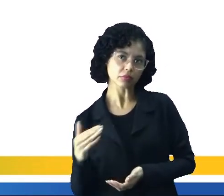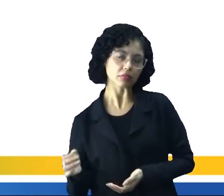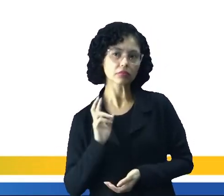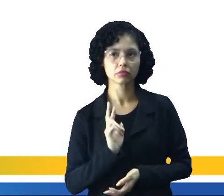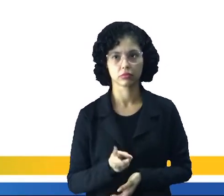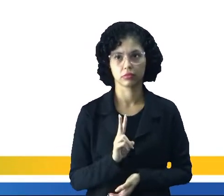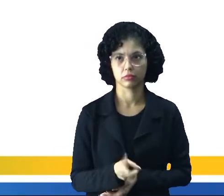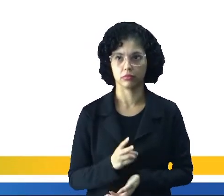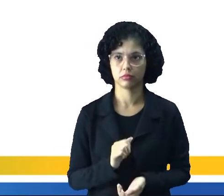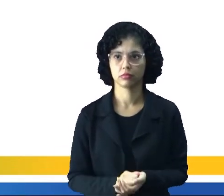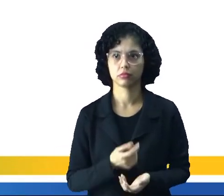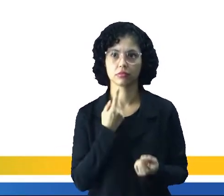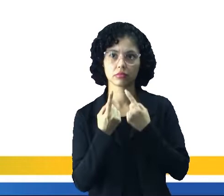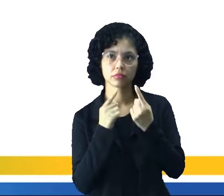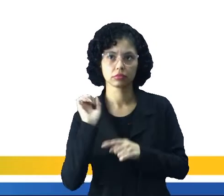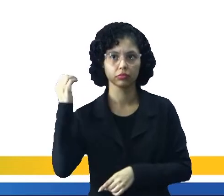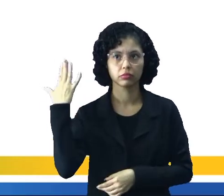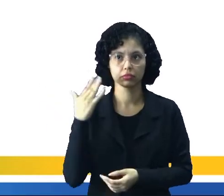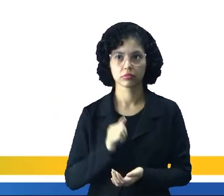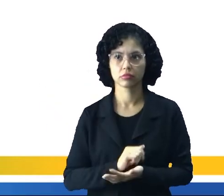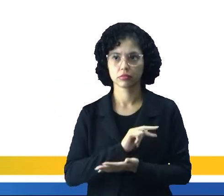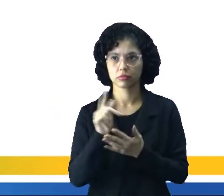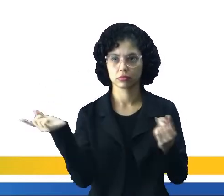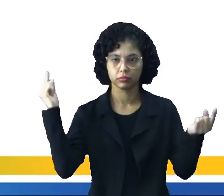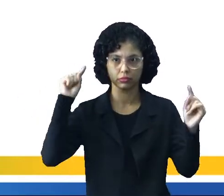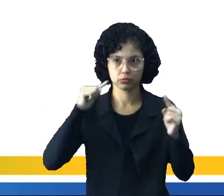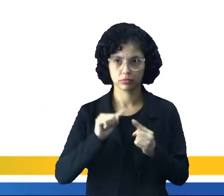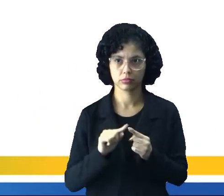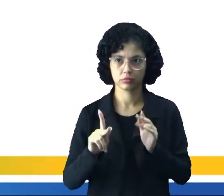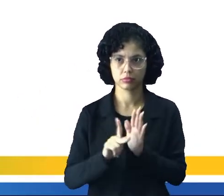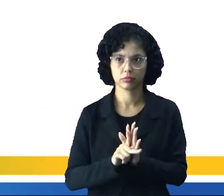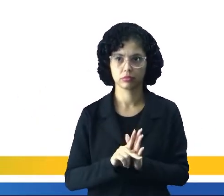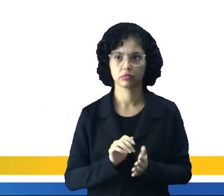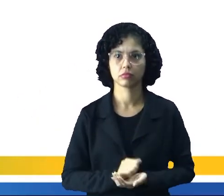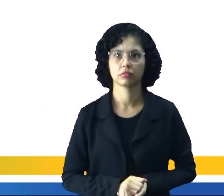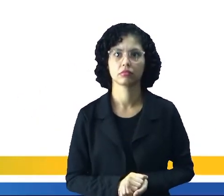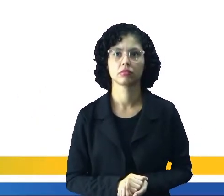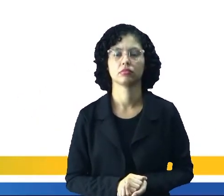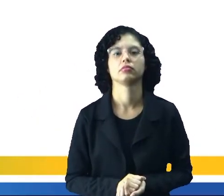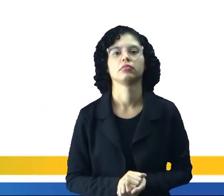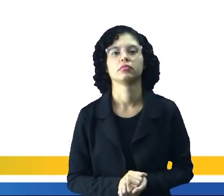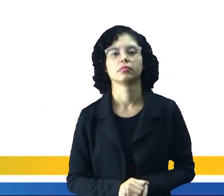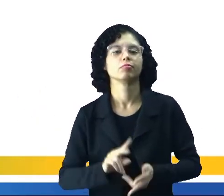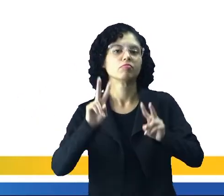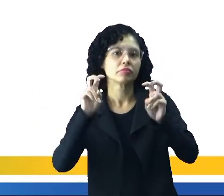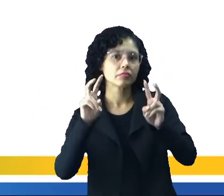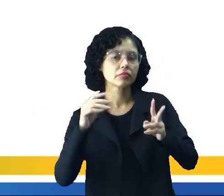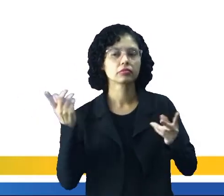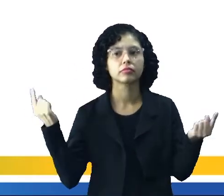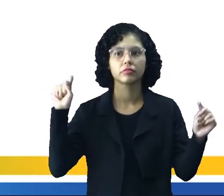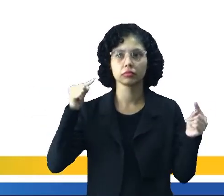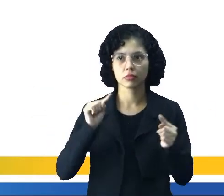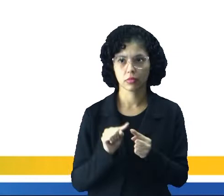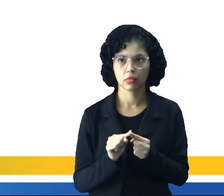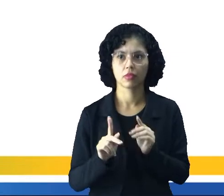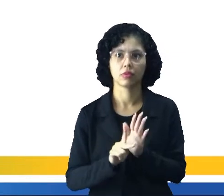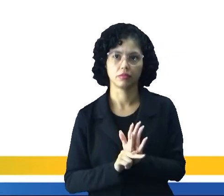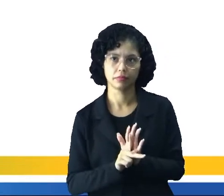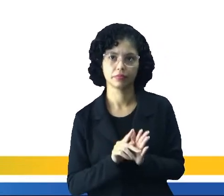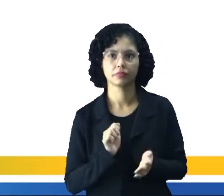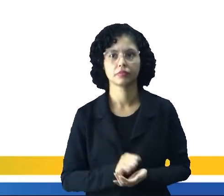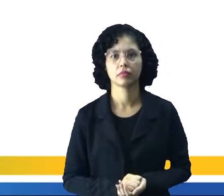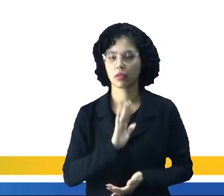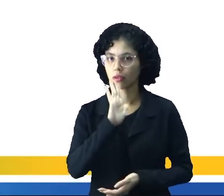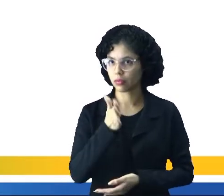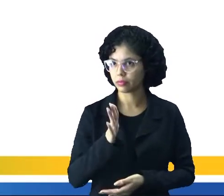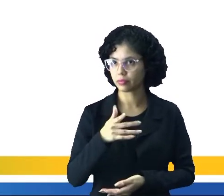as ocorrências do mesmo vocábulo acontecem de maneira muito próxima entre si. Então, os termos são próximos ali entre si, né?